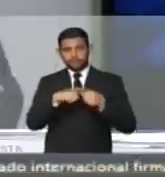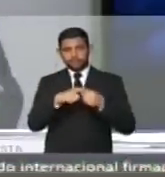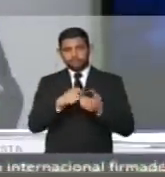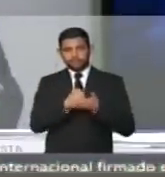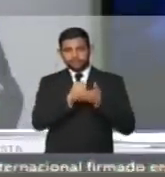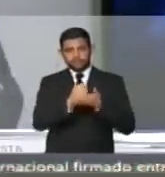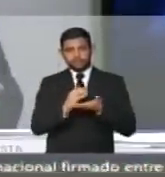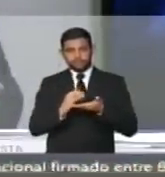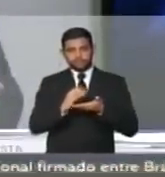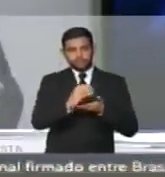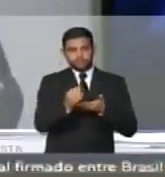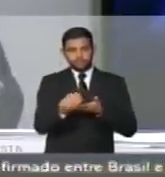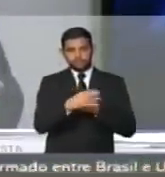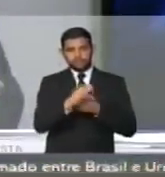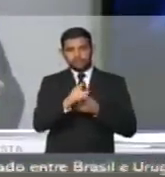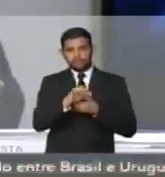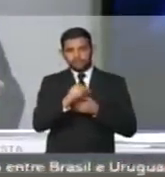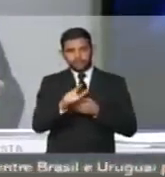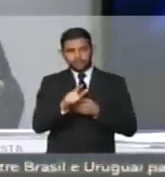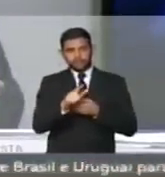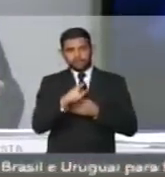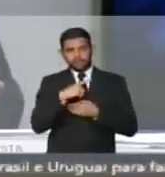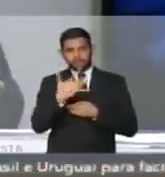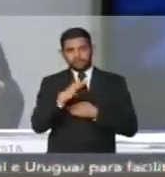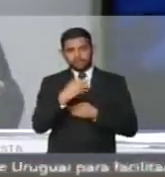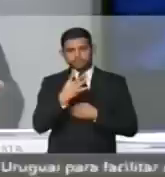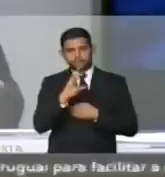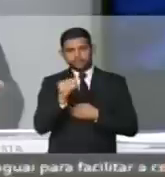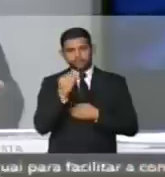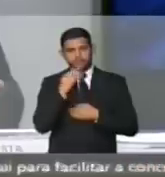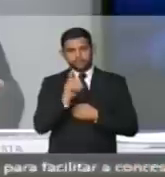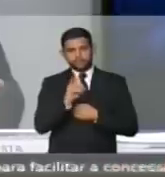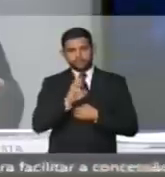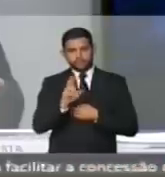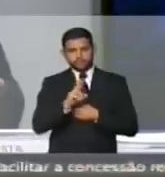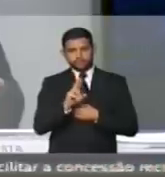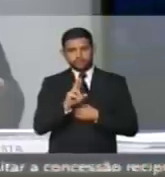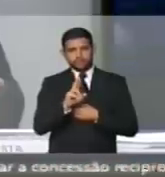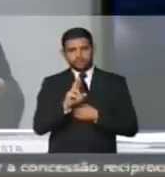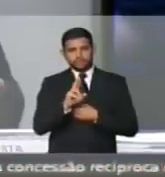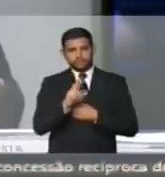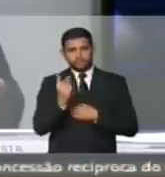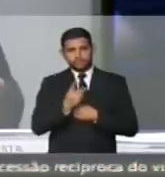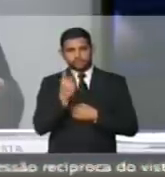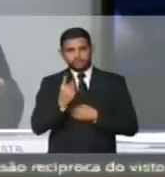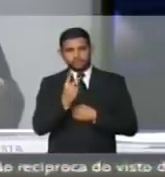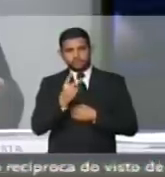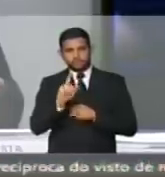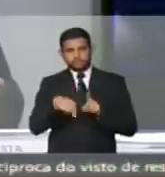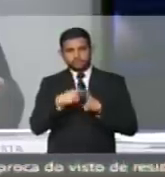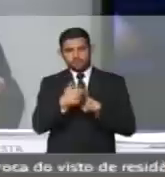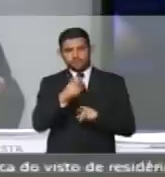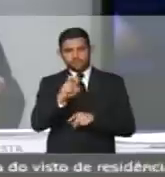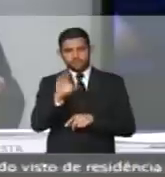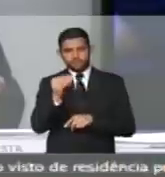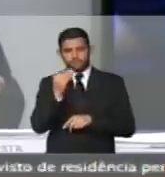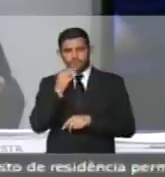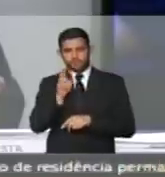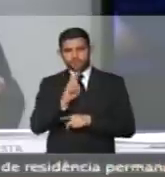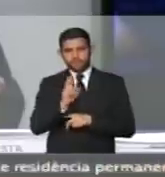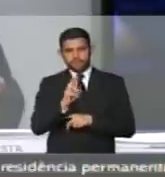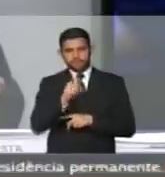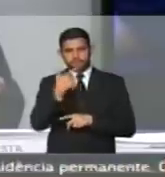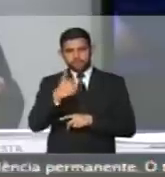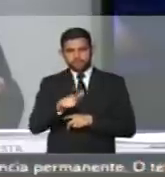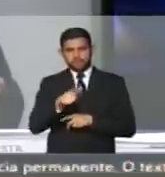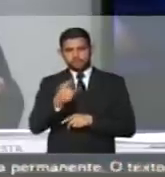que injetaram novo capital, tem quase US$ 4 bilhões, quer dizer, a valor de hoje são mais de R$ 15 bilhões de